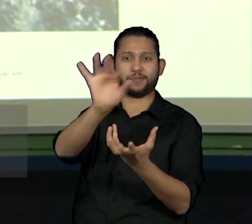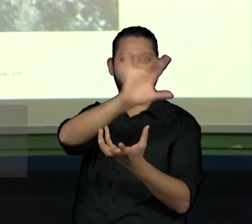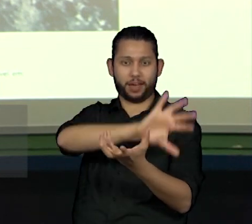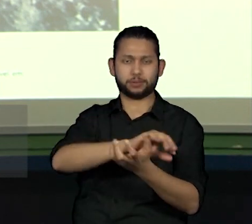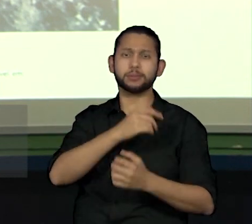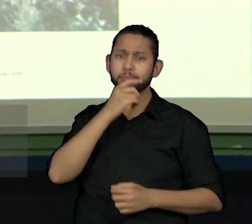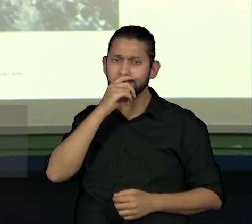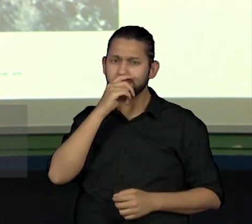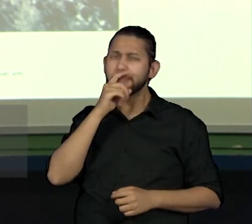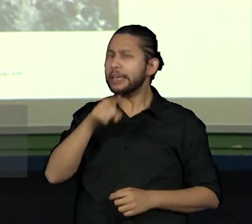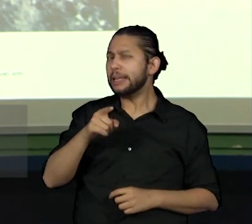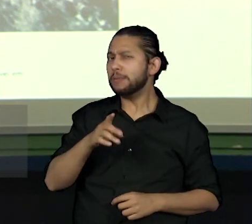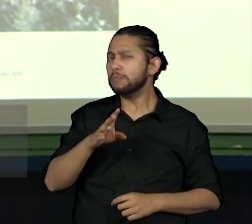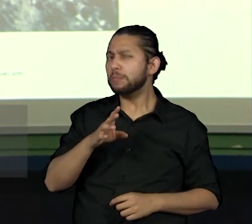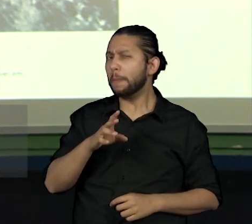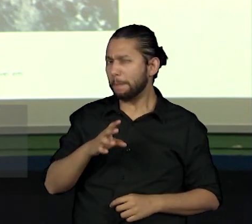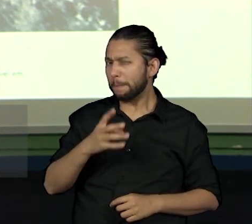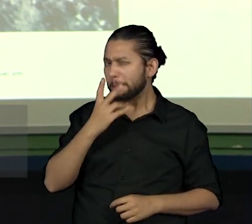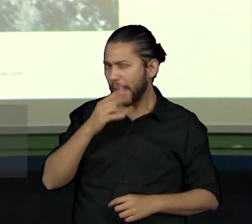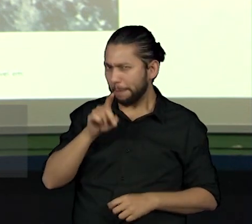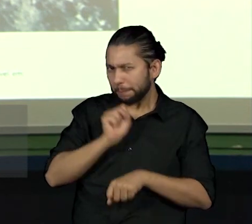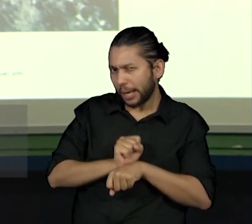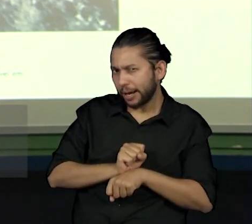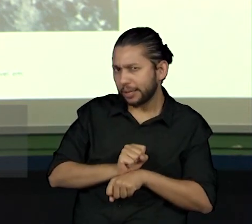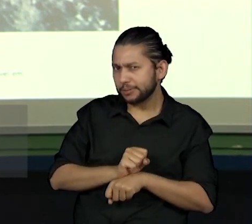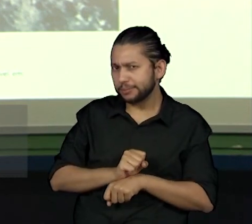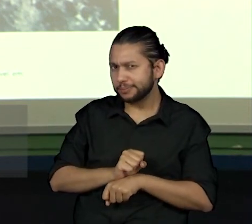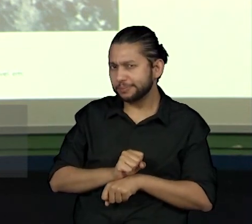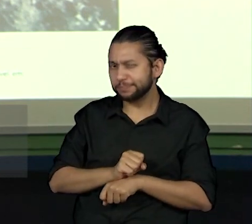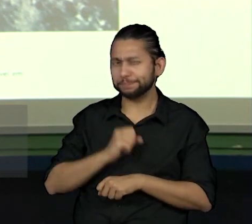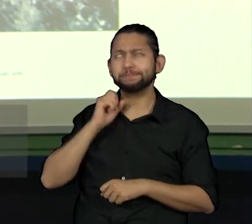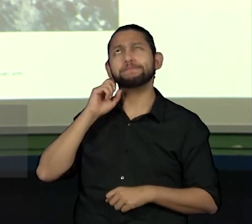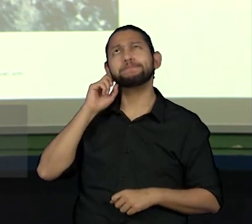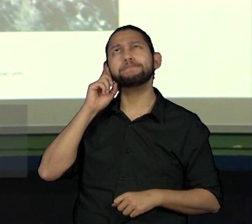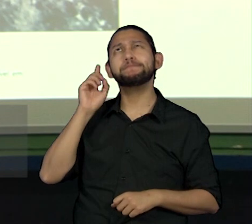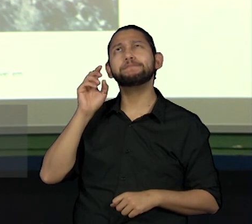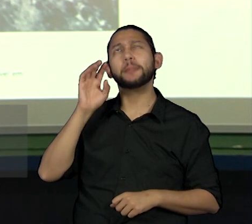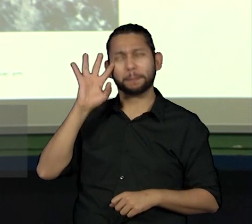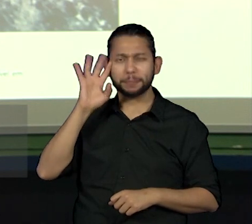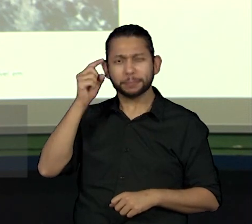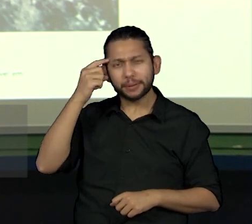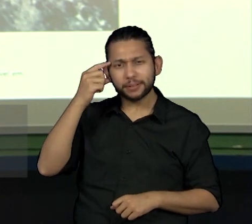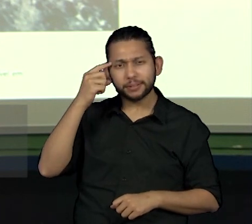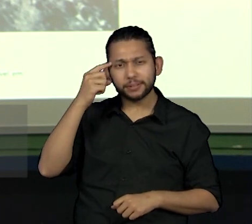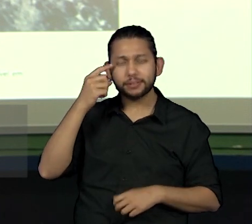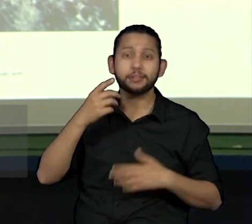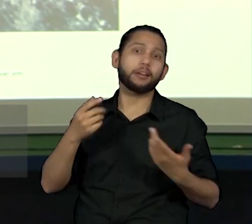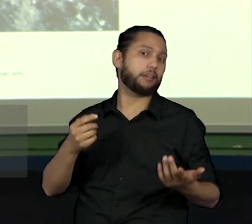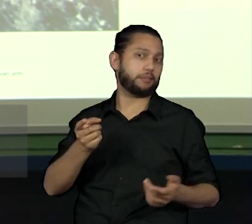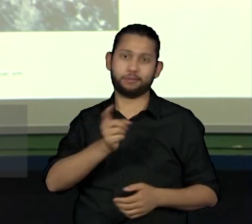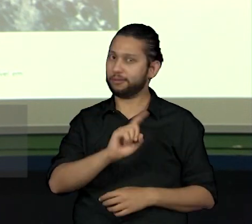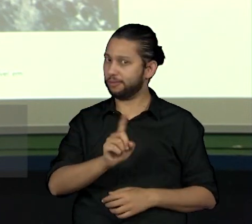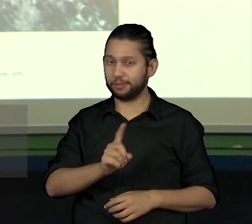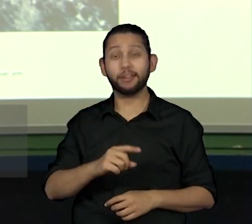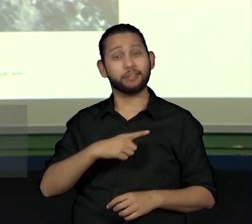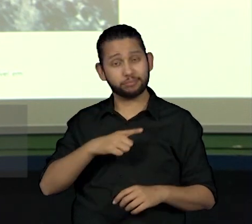também tem movimentos. Quais são os movimentos da atmosfera? Você já parou para pensar? Ah, professor,